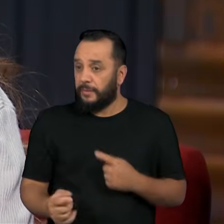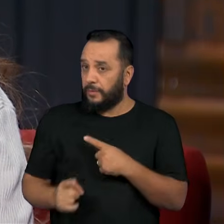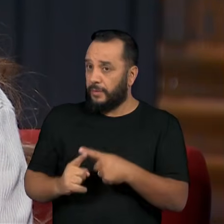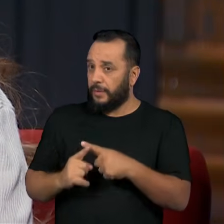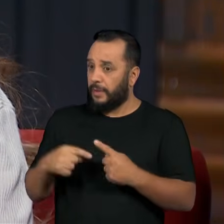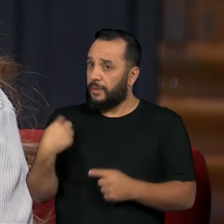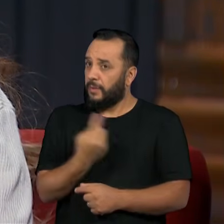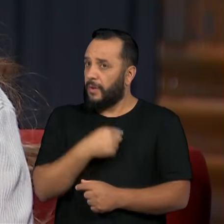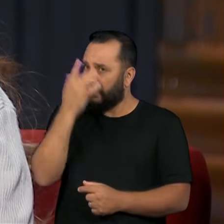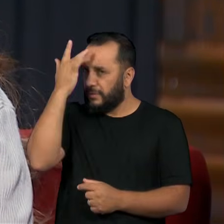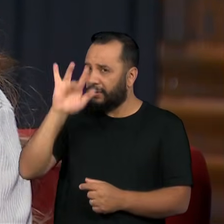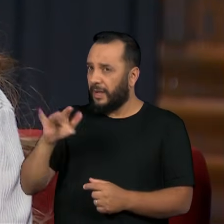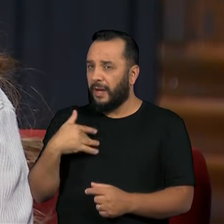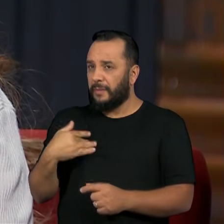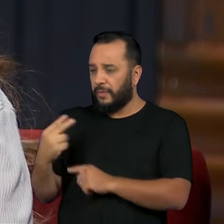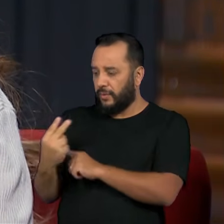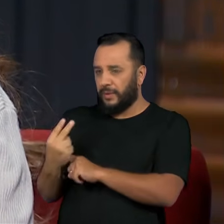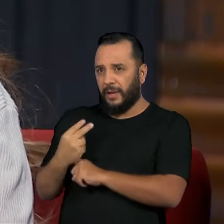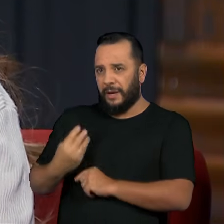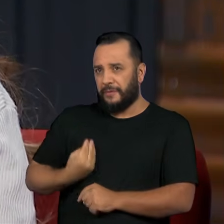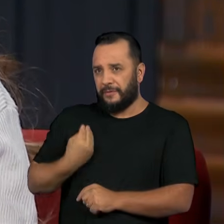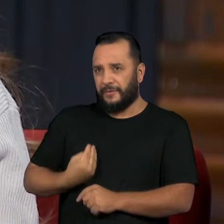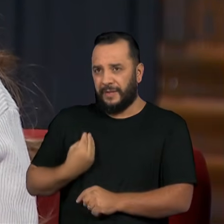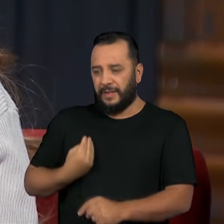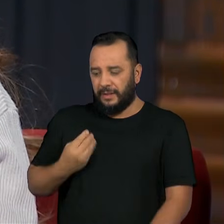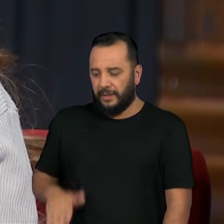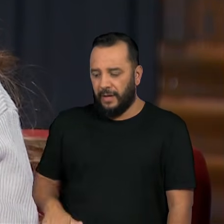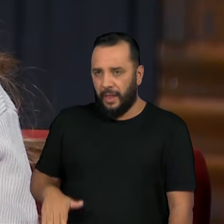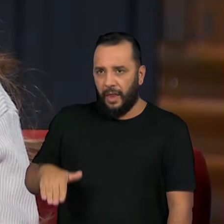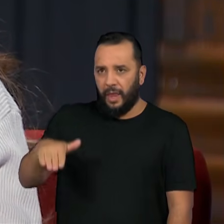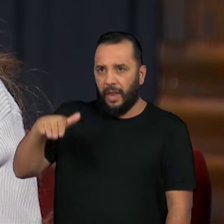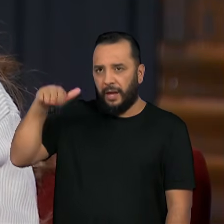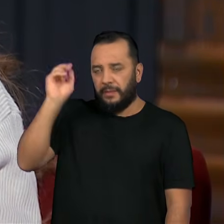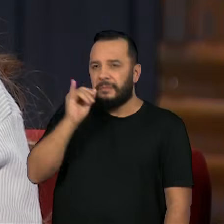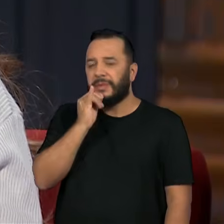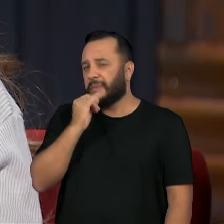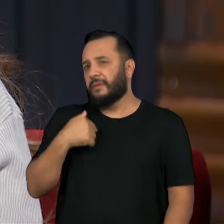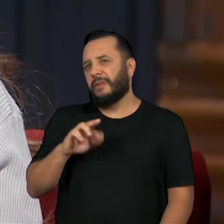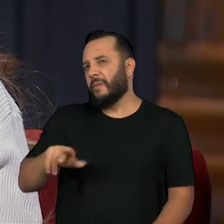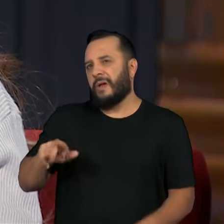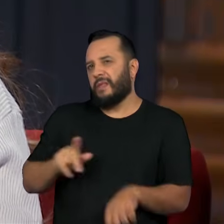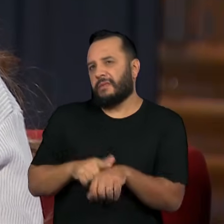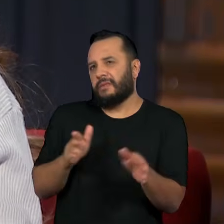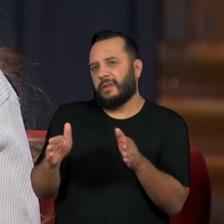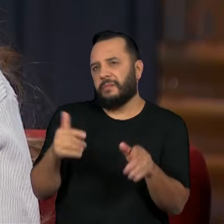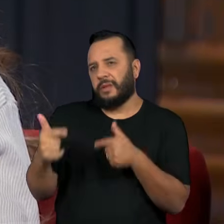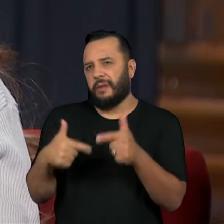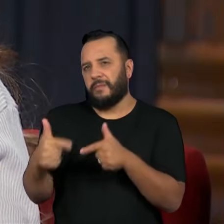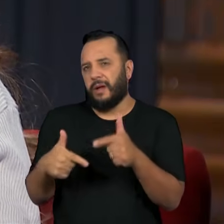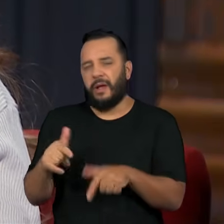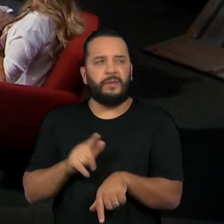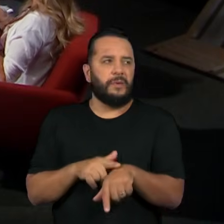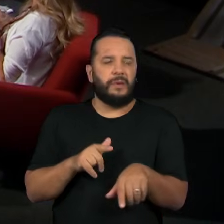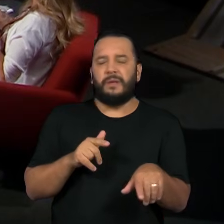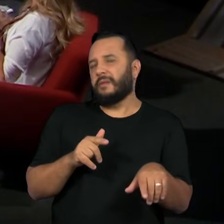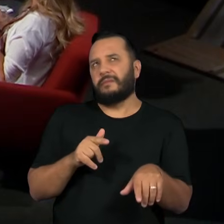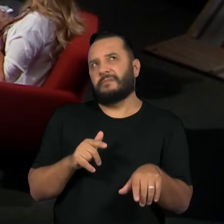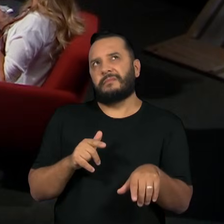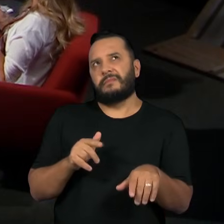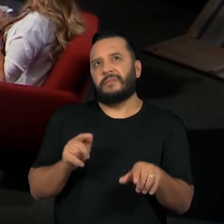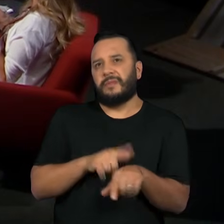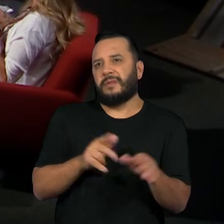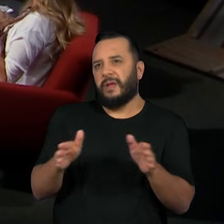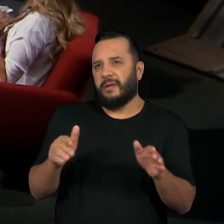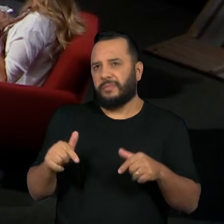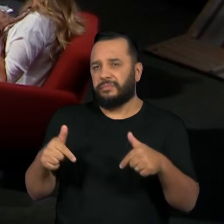administrar nosso tempo de vida. Não é nosso tempo de trabalho, é nosso tempo de tarefas. A gente acha que tem tempo. O Sêneca diz